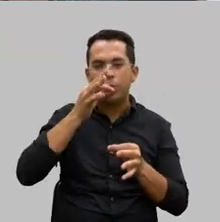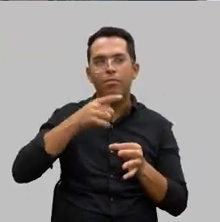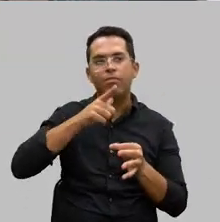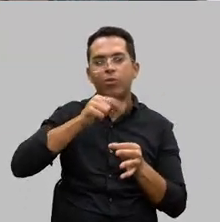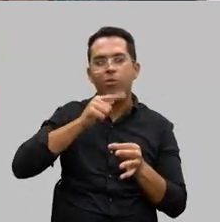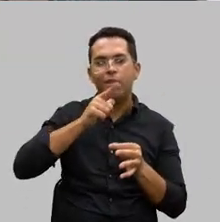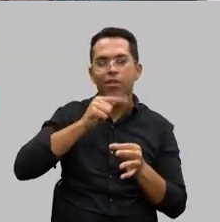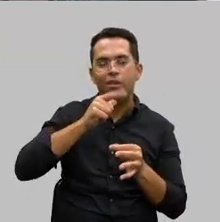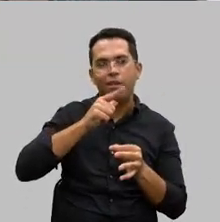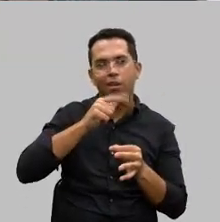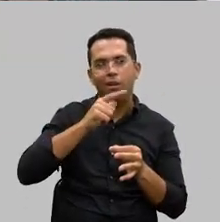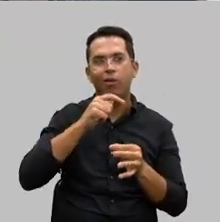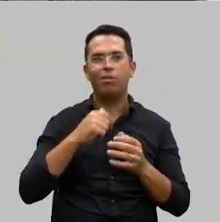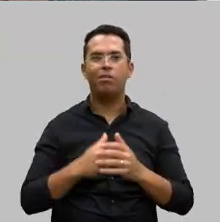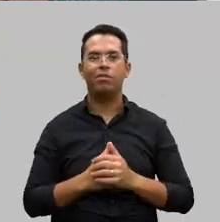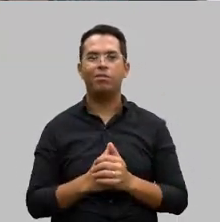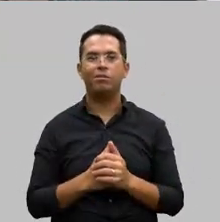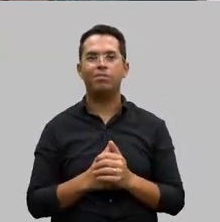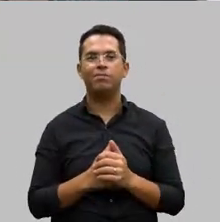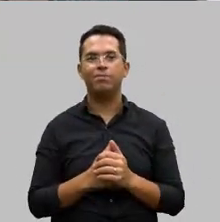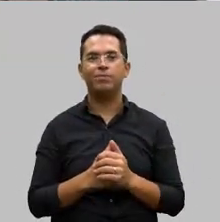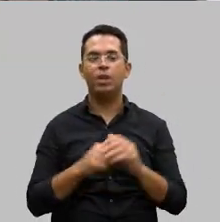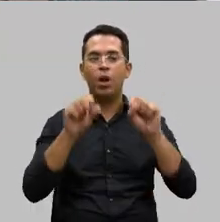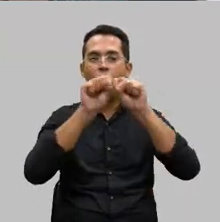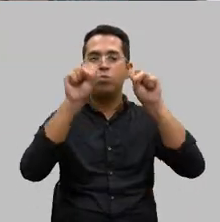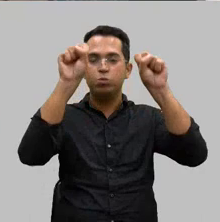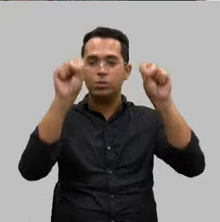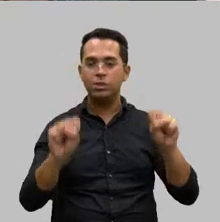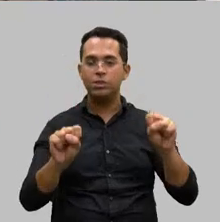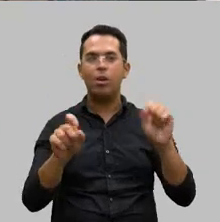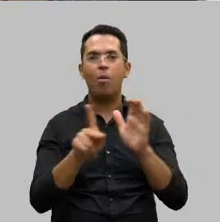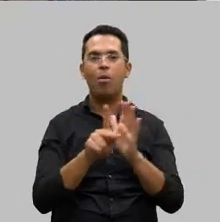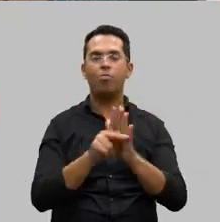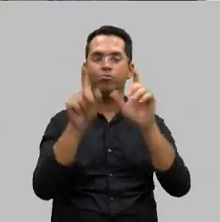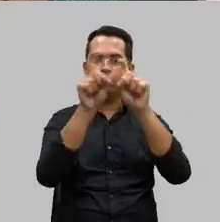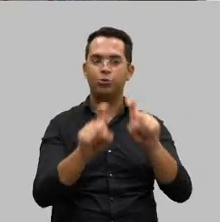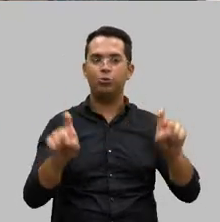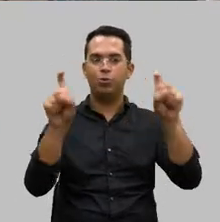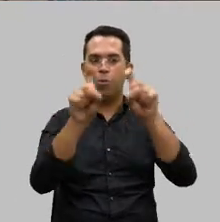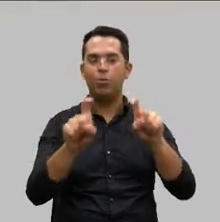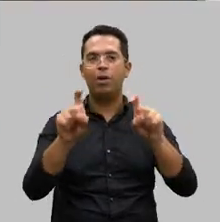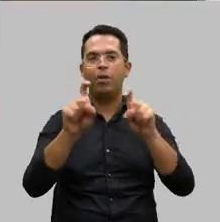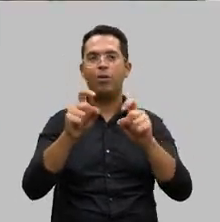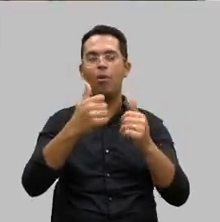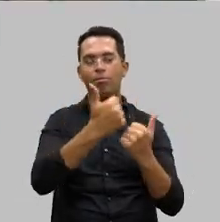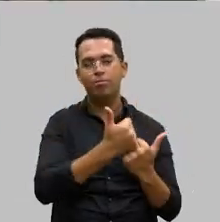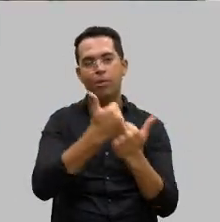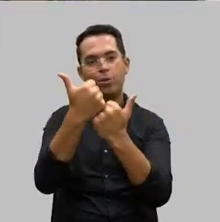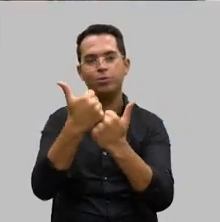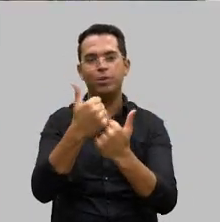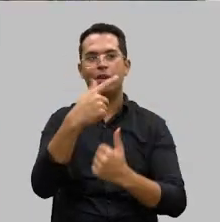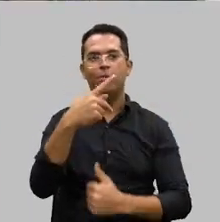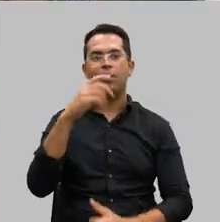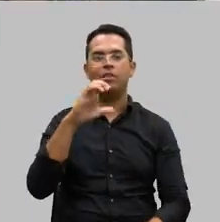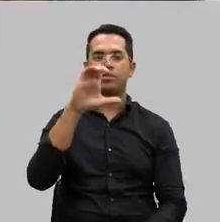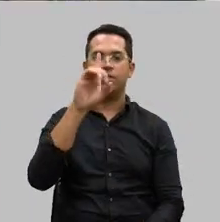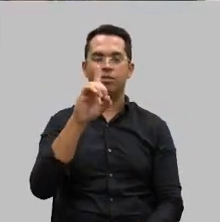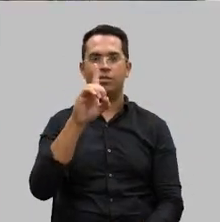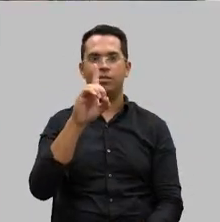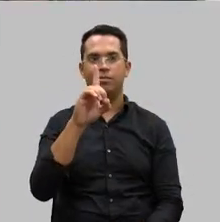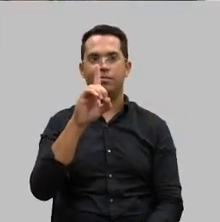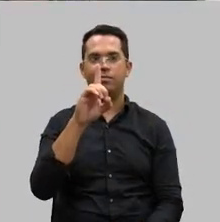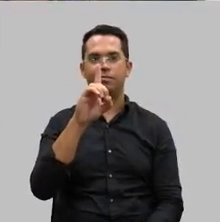até mesmo é uma um sistema de computador né para ajudar essas pessoas eu quijo